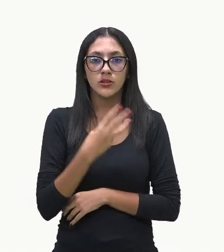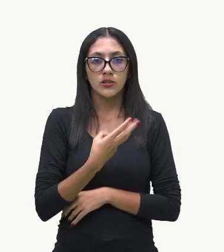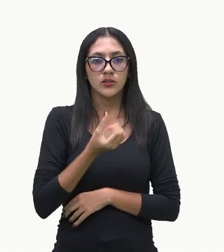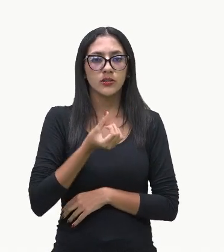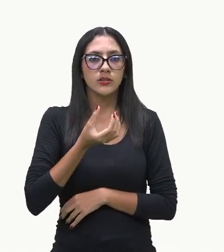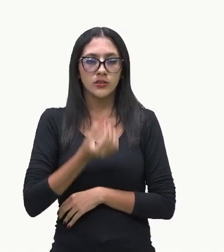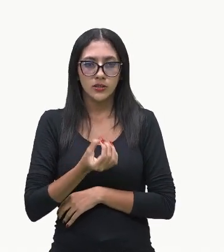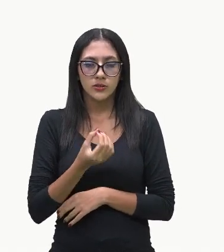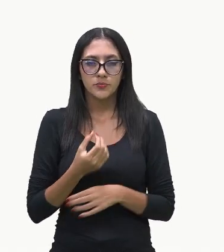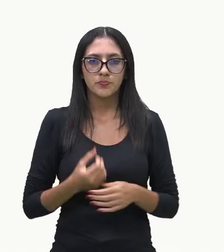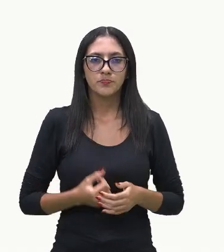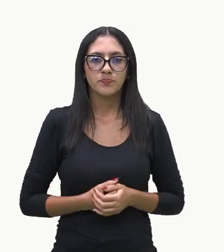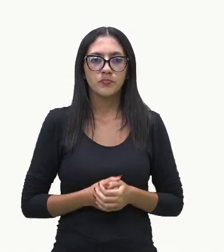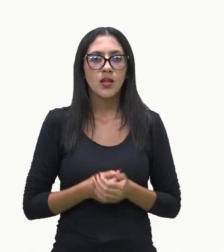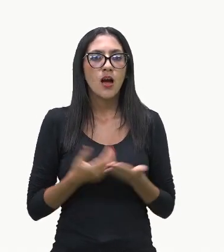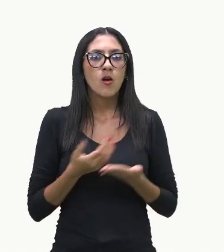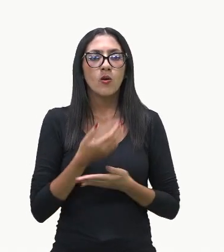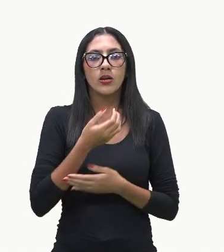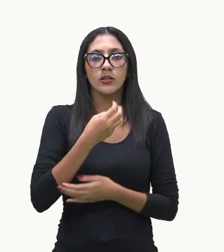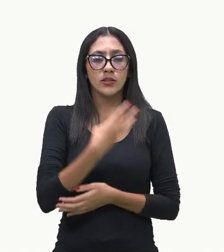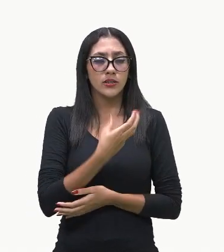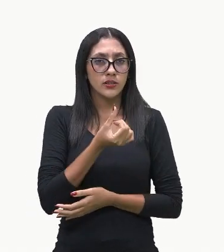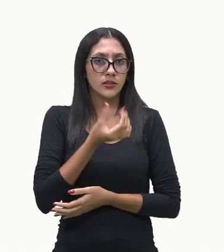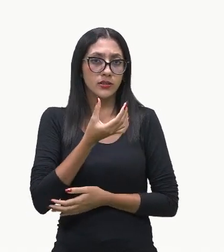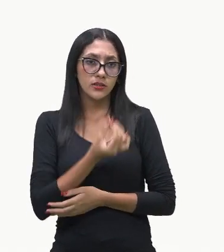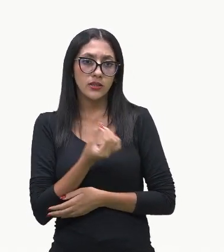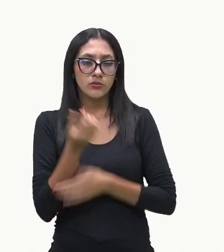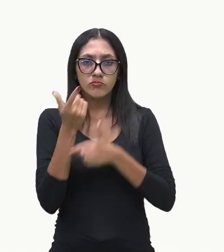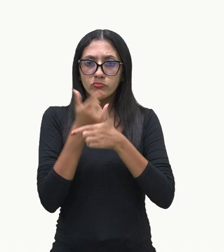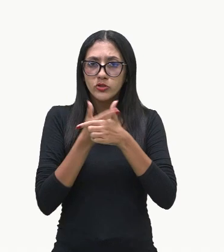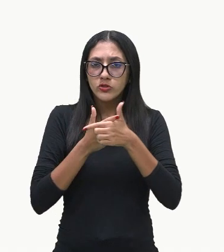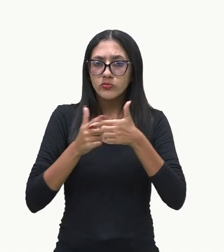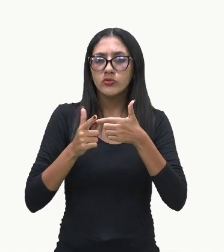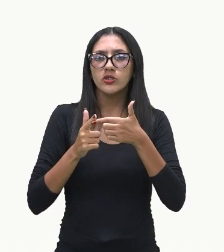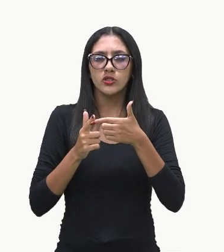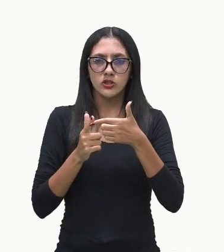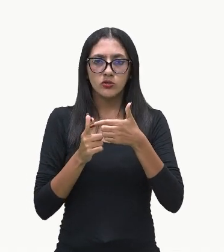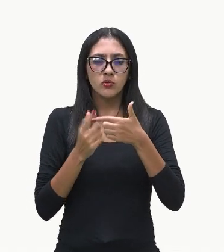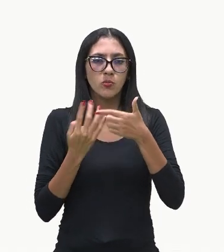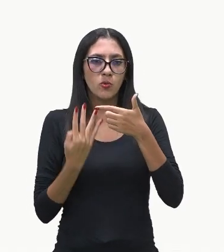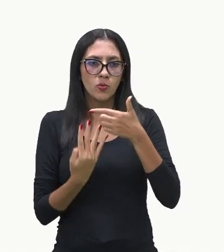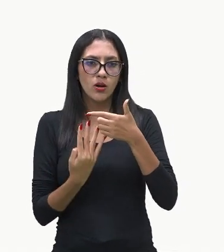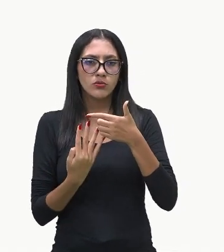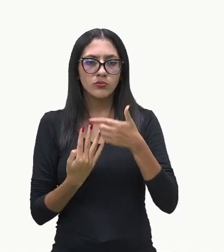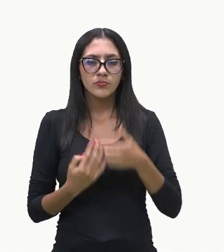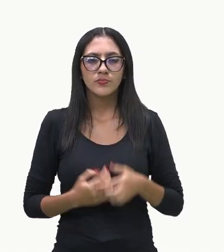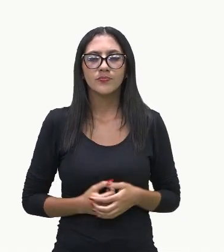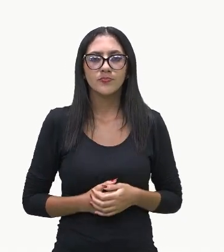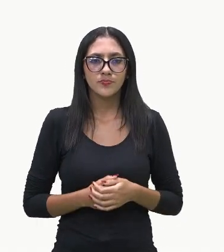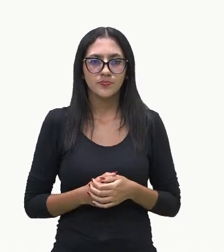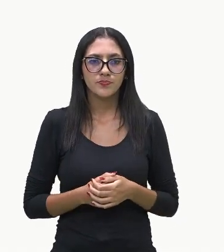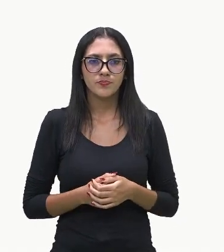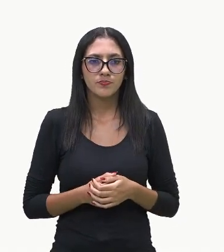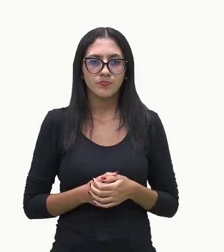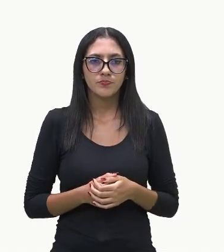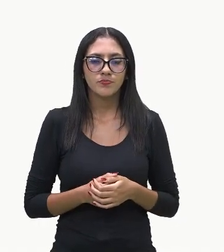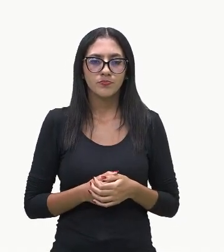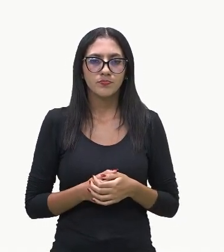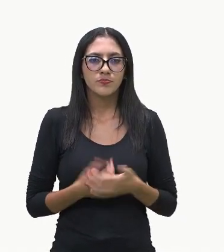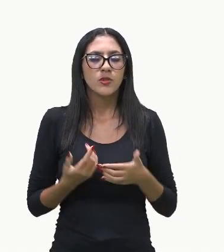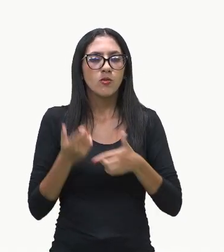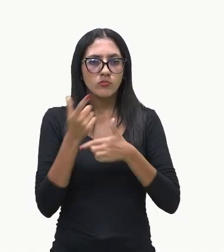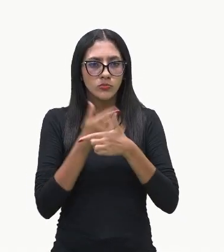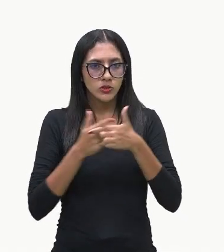360. 360 dividido agora pelo número de lados, que é quanto? 4.